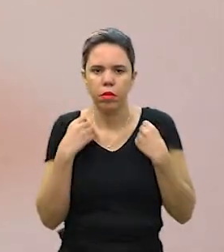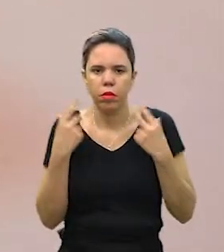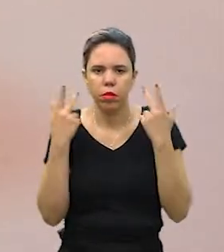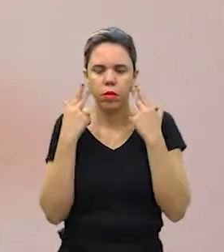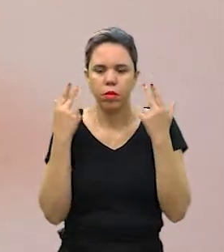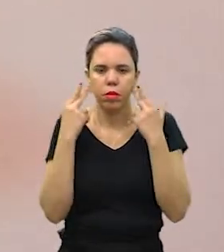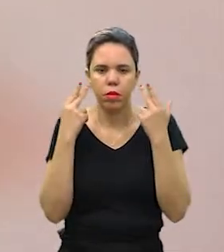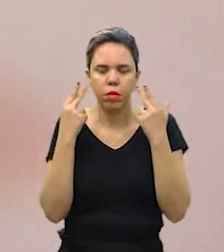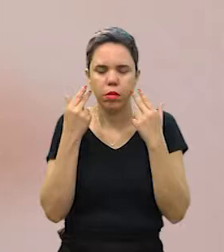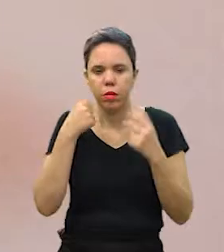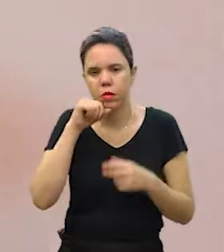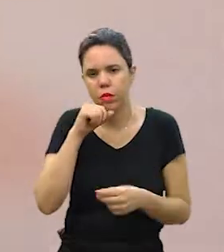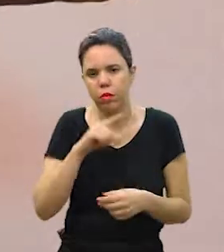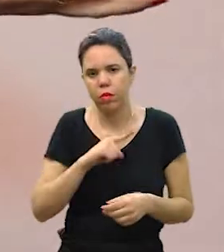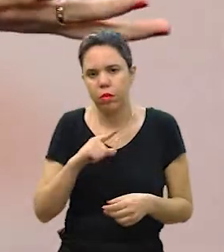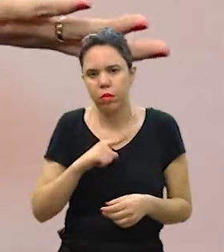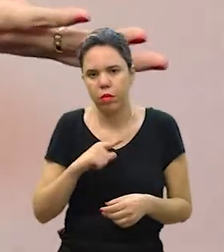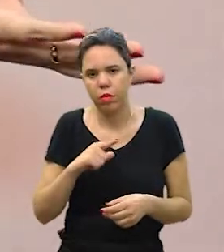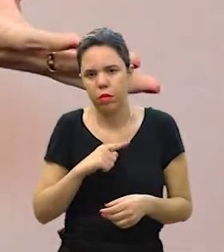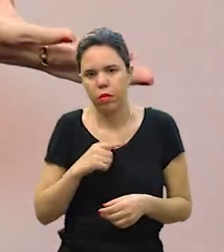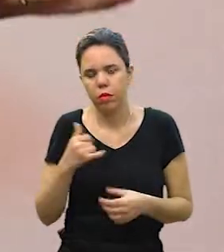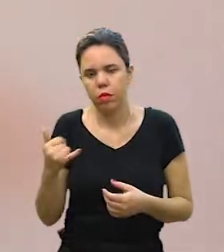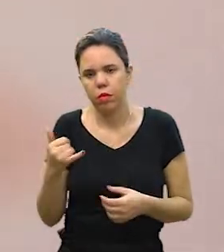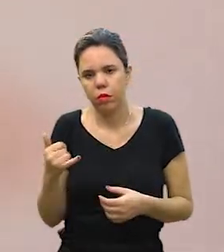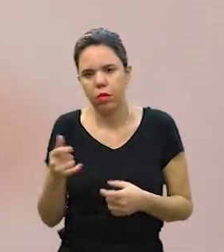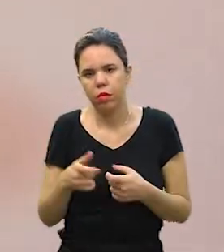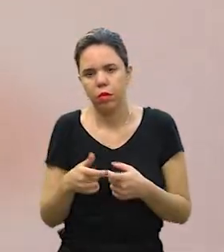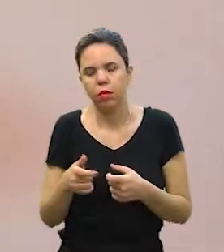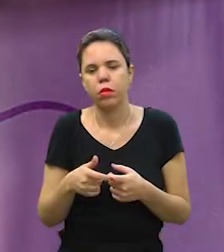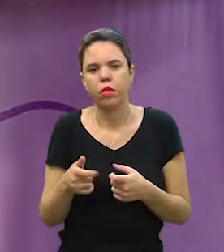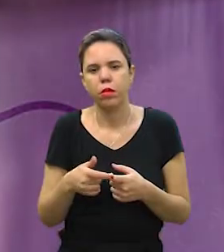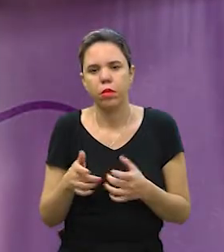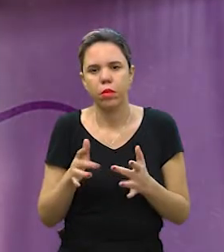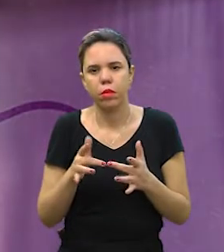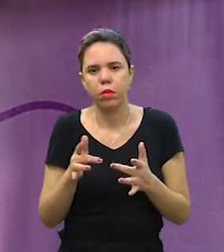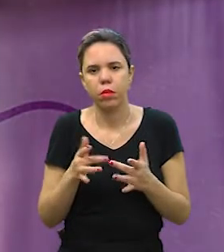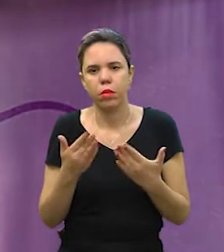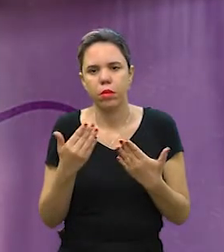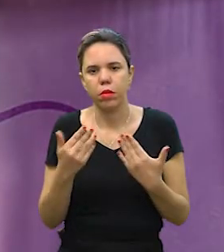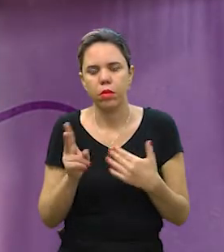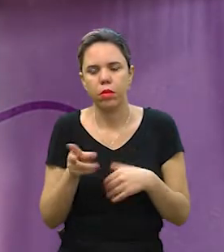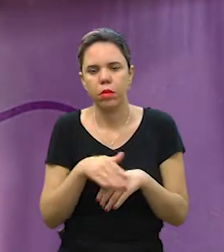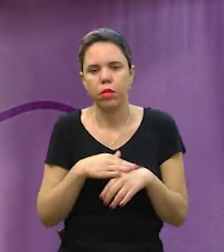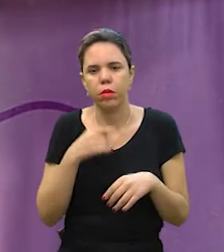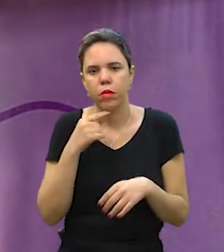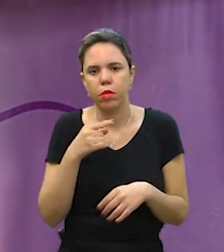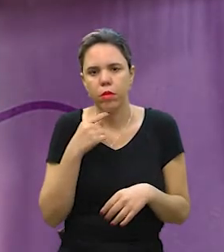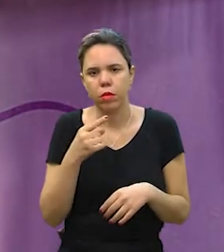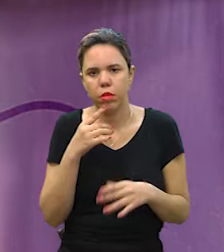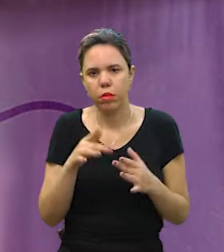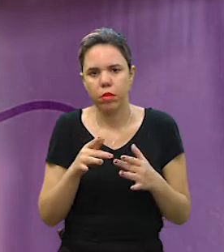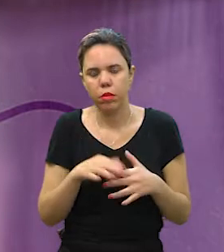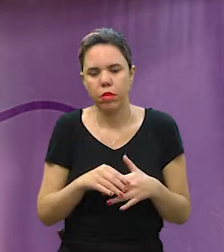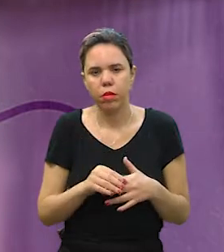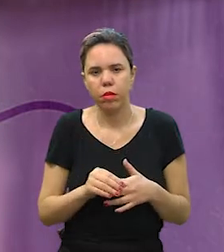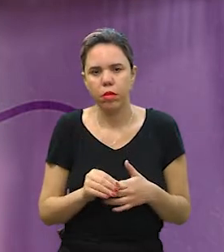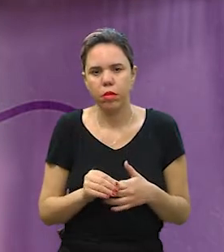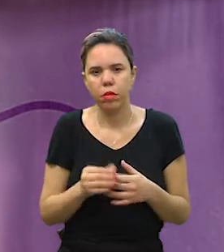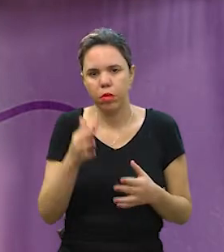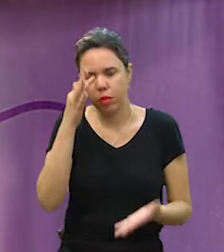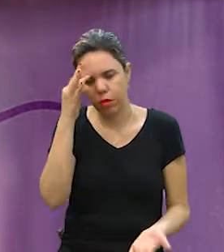É normal a mãe ter o celular do pediatra, falar o tempo todo com ele. Esse contato,